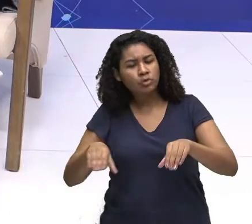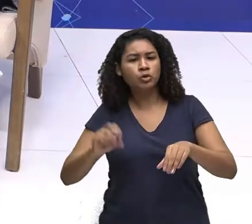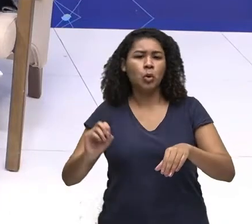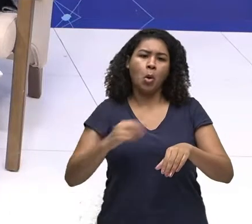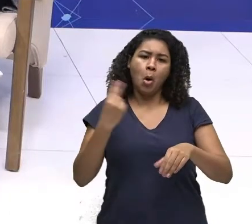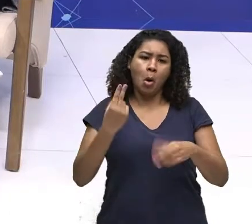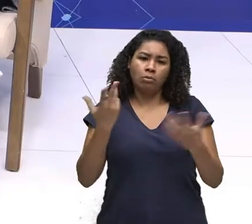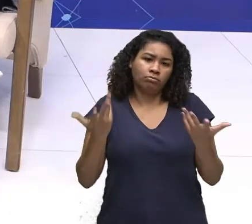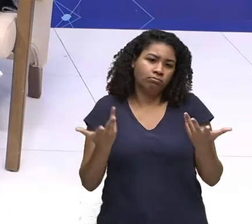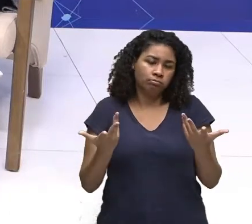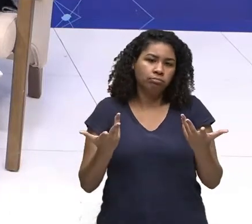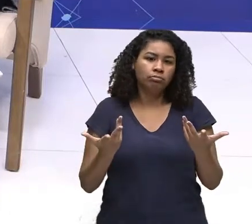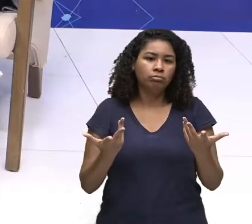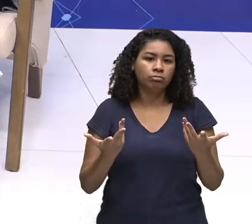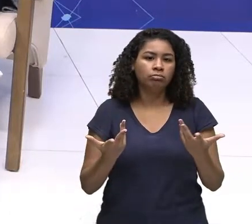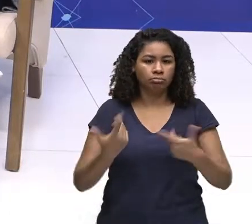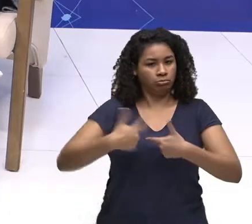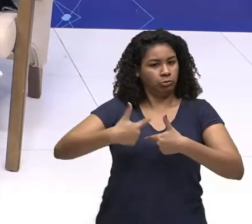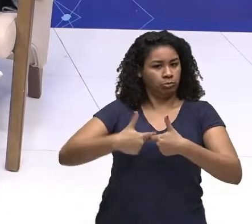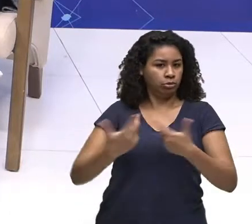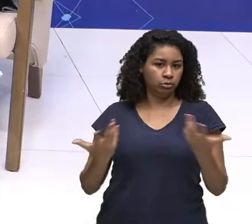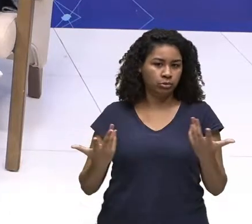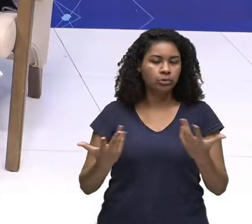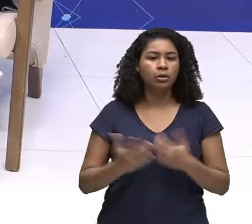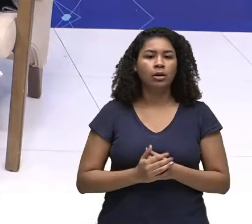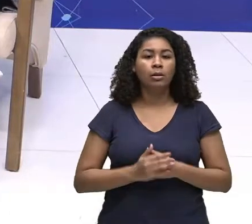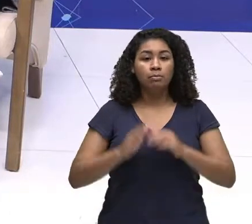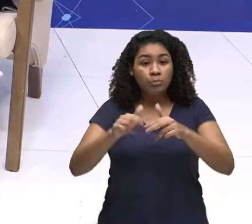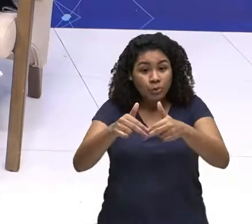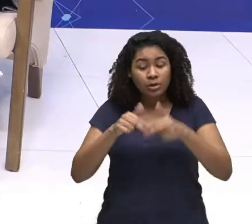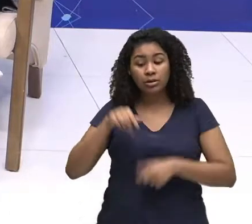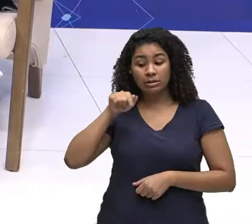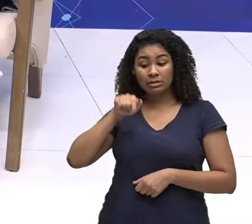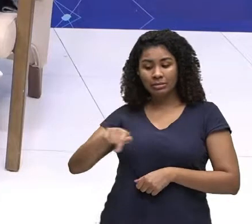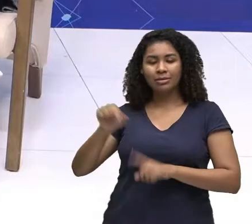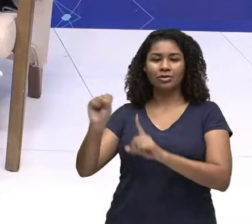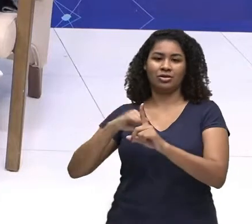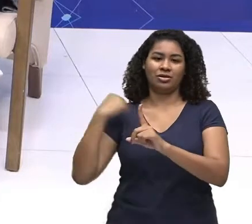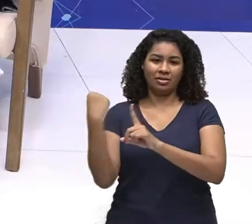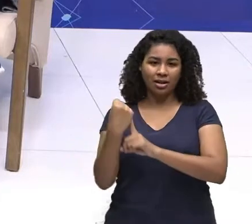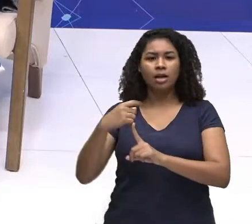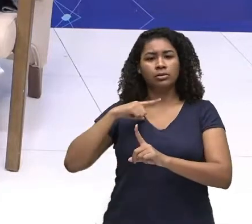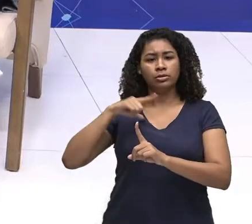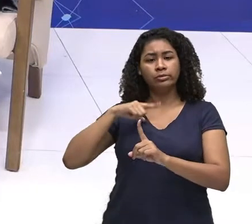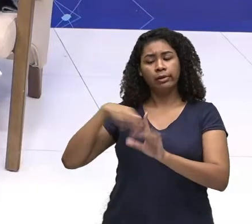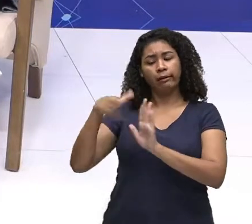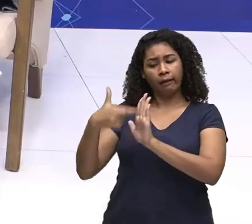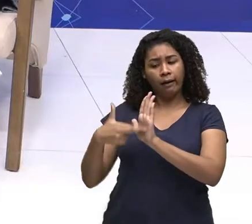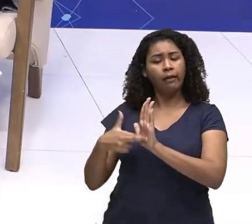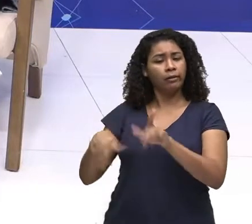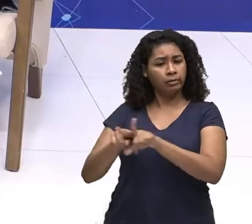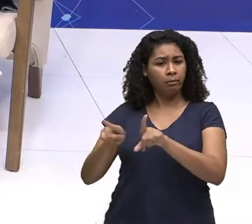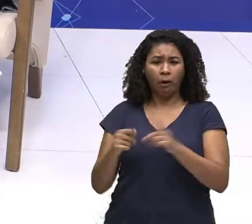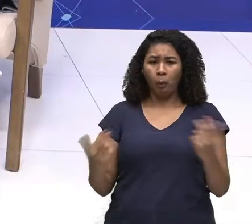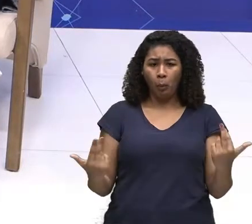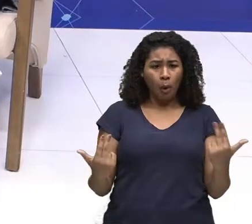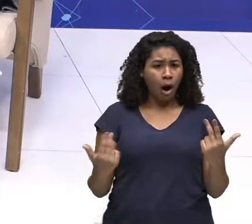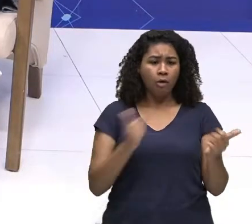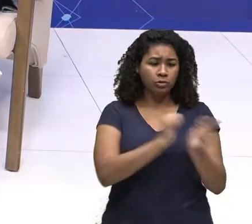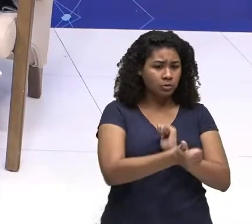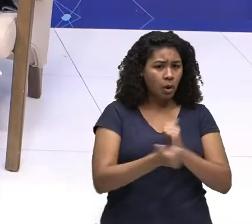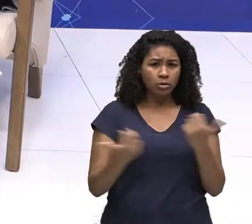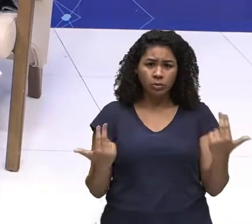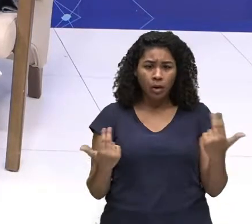igual modo, dentro da sociedade, eu preciso cumprir as regras. Uma vez que eu me proponho a